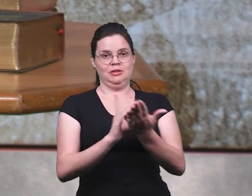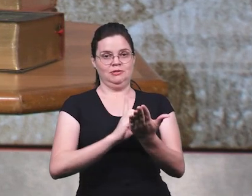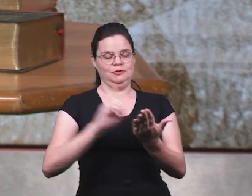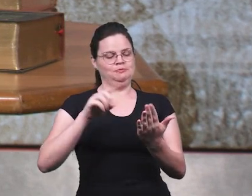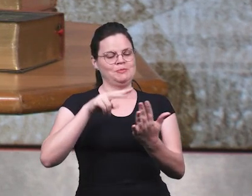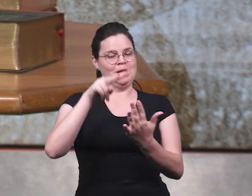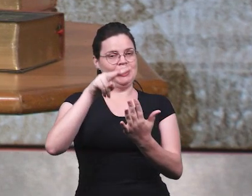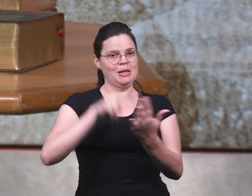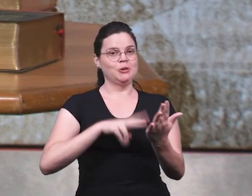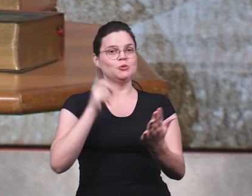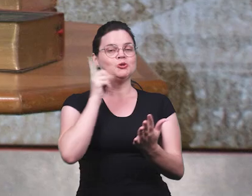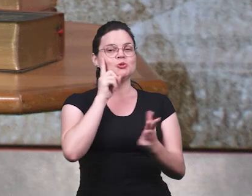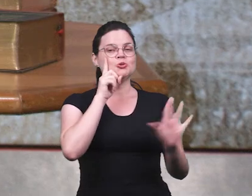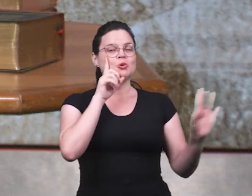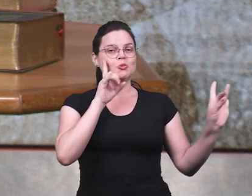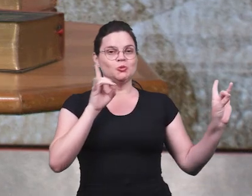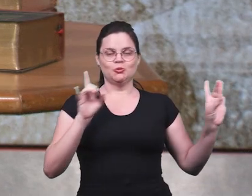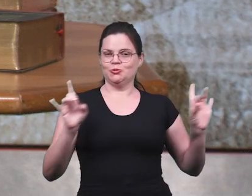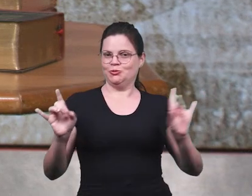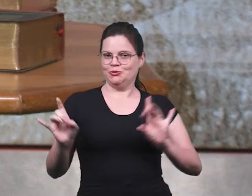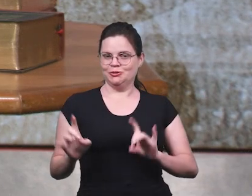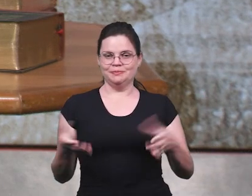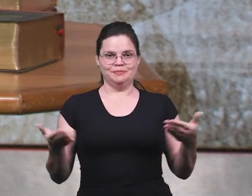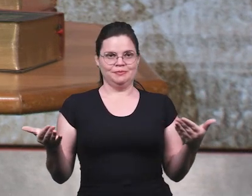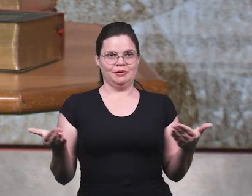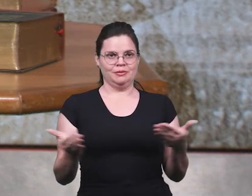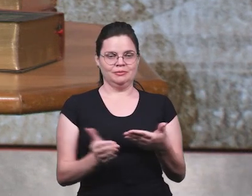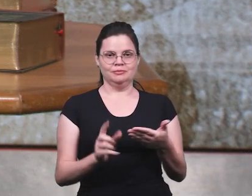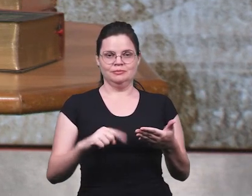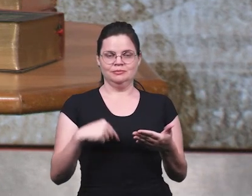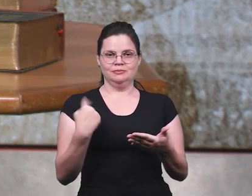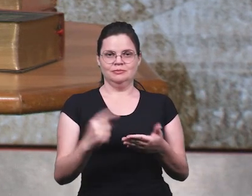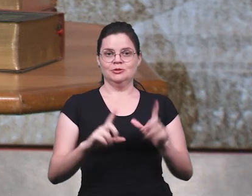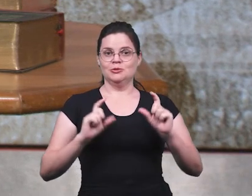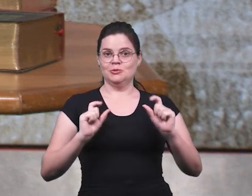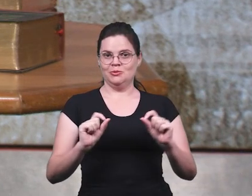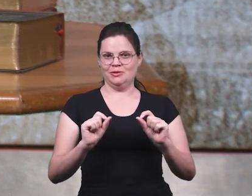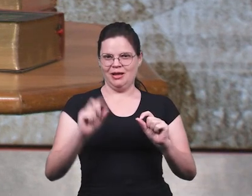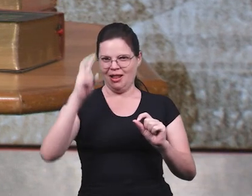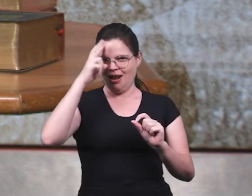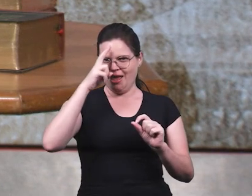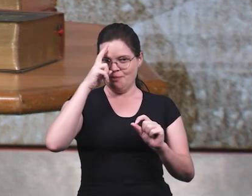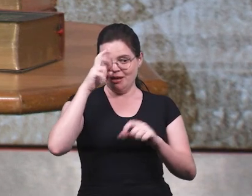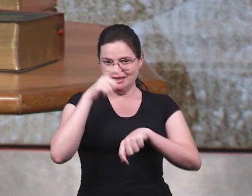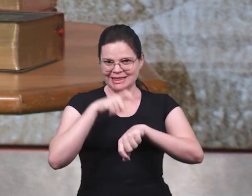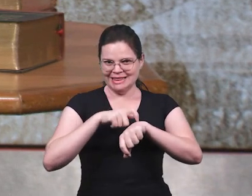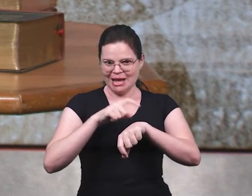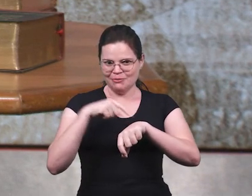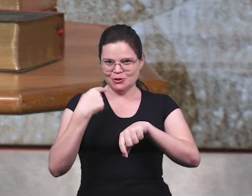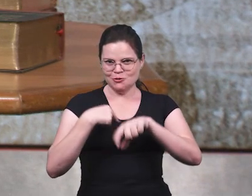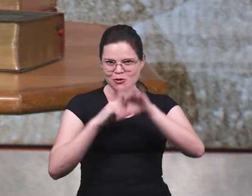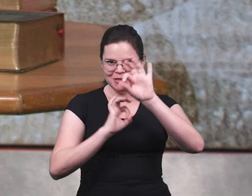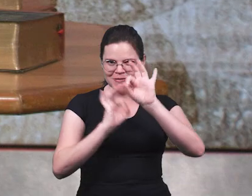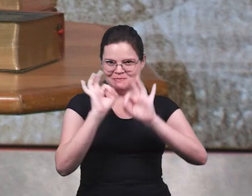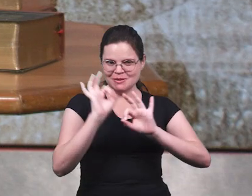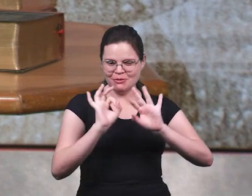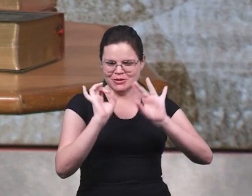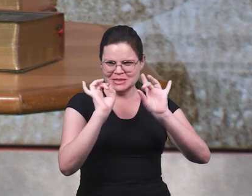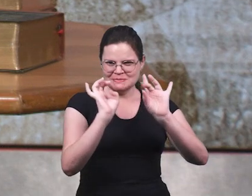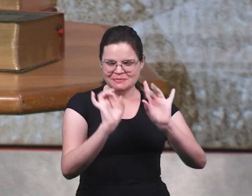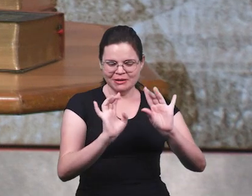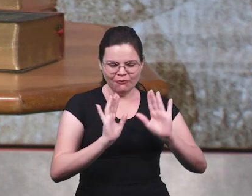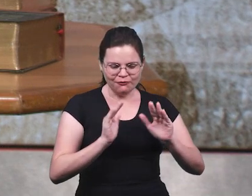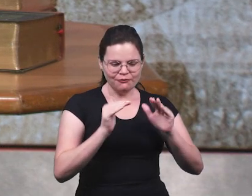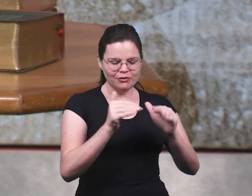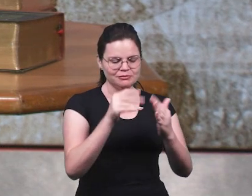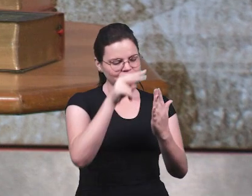Bíblia. Vamos agora, nesse momento, tirar aquele tempo do nosso dia que nós